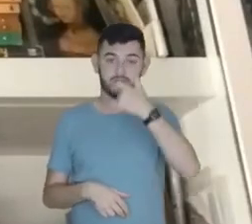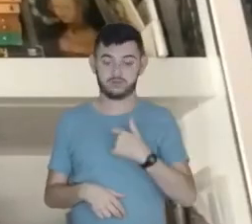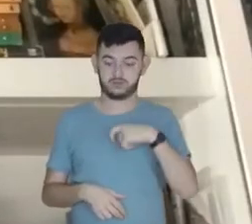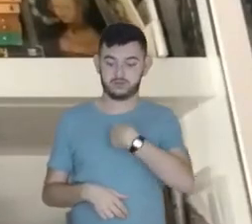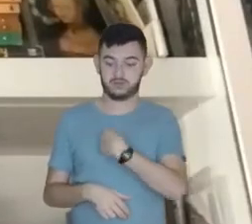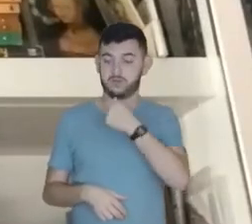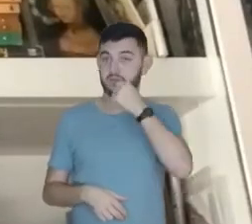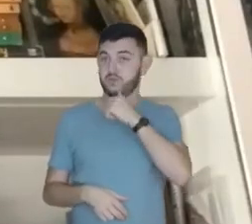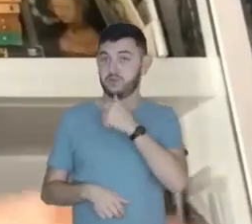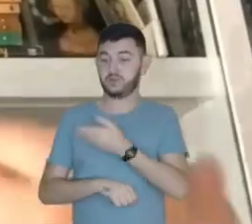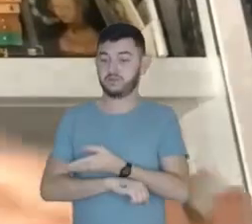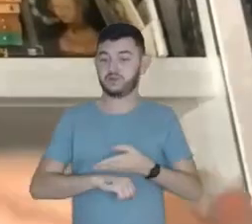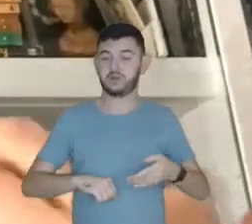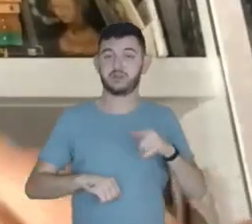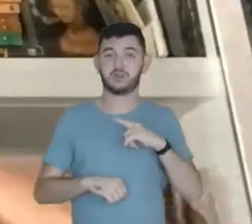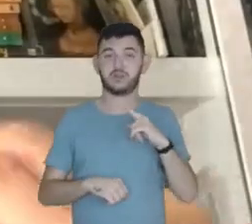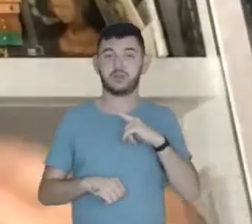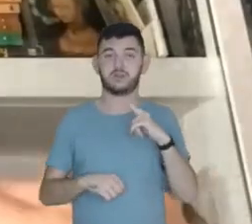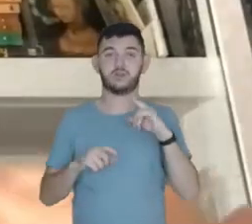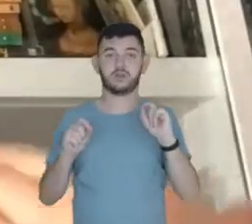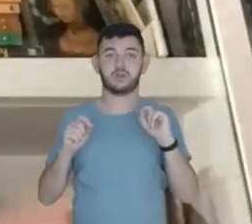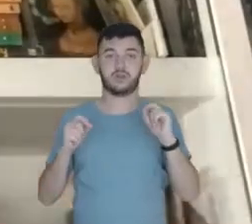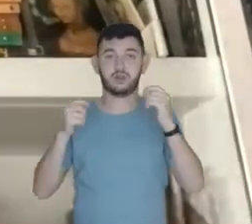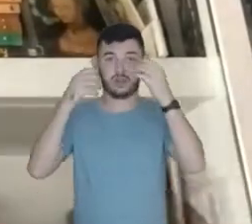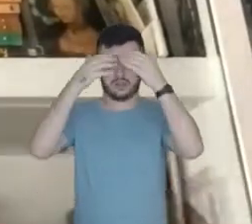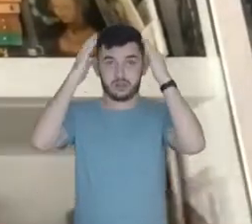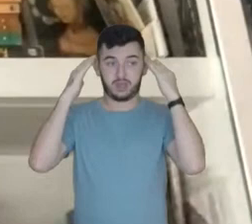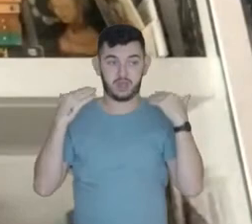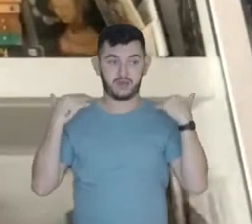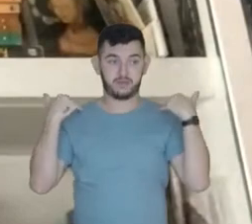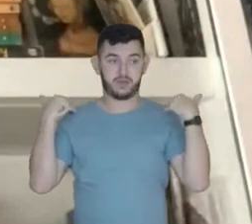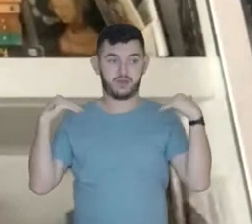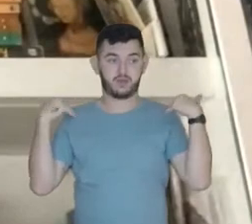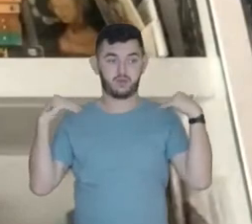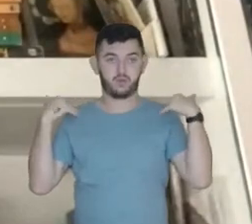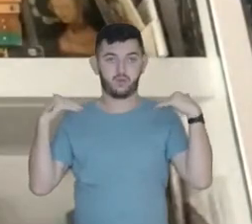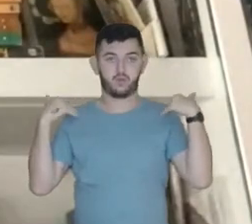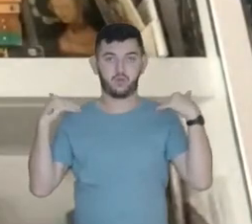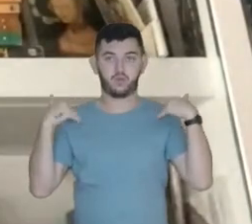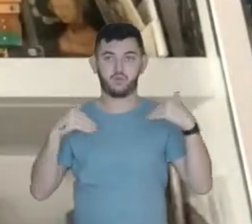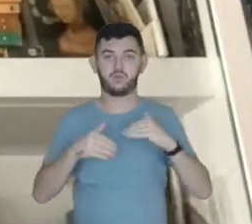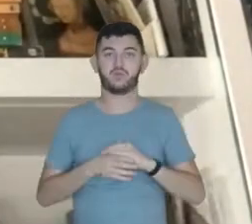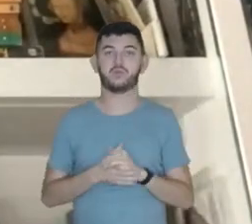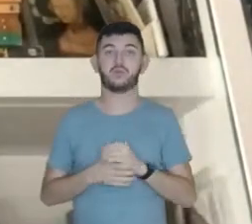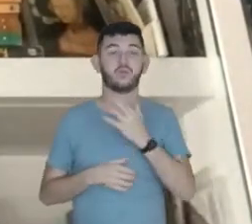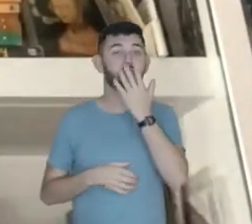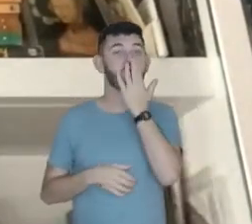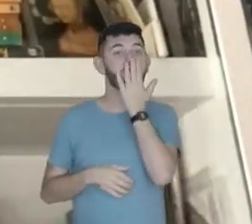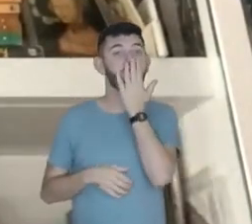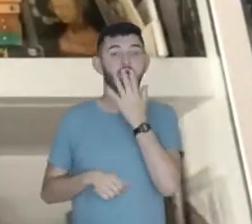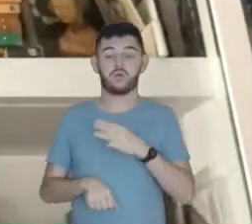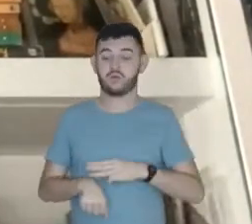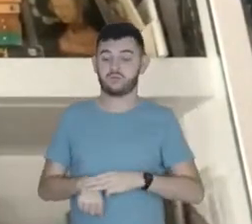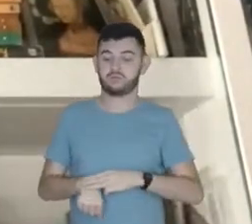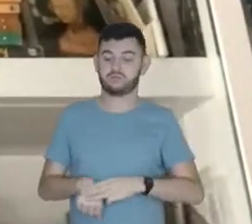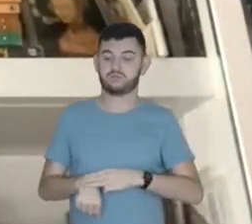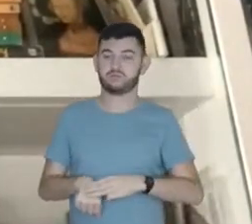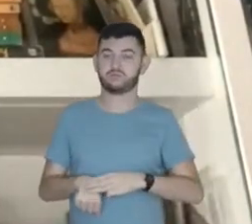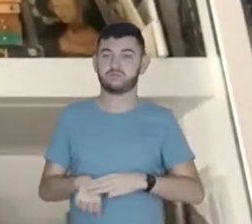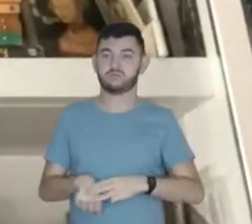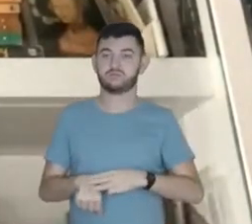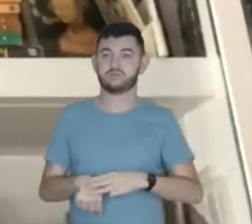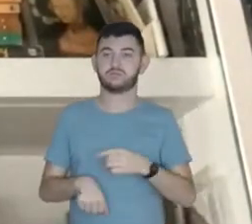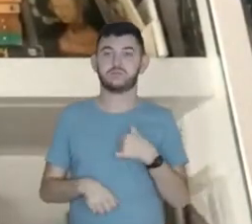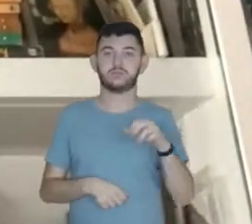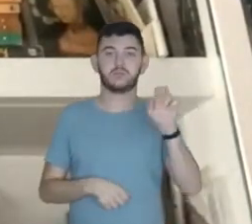cabelos estão acima do ombro, castanho,